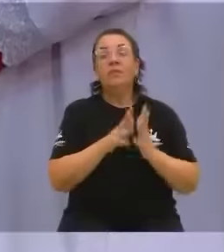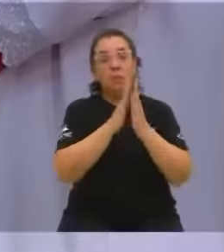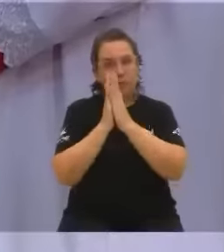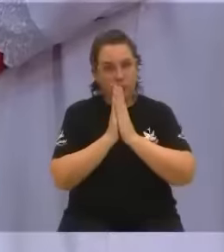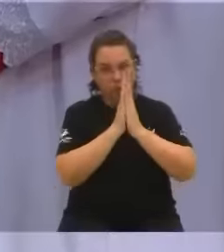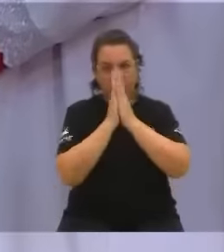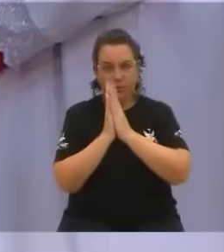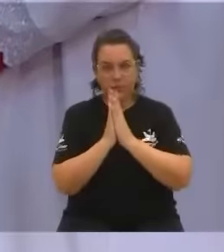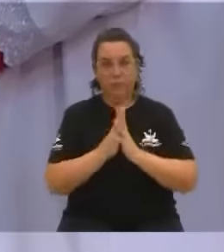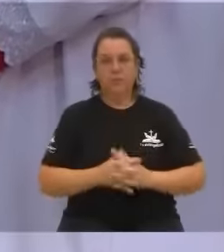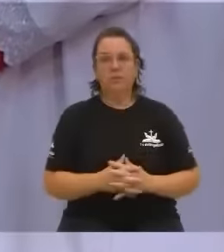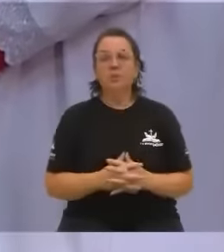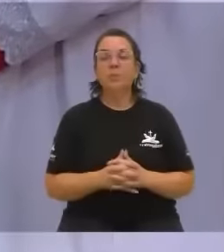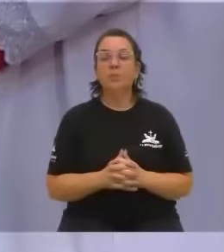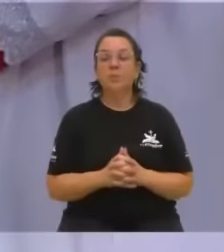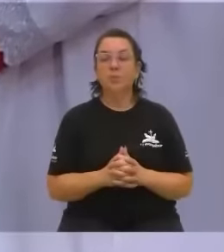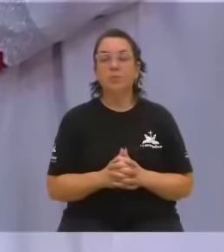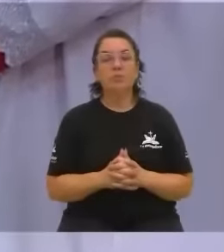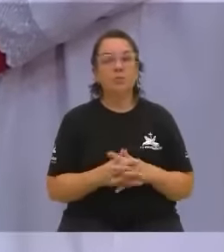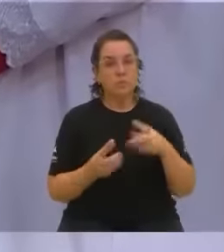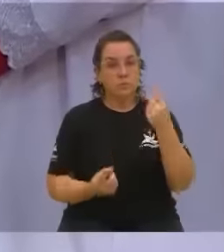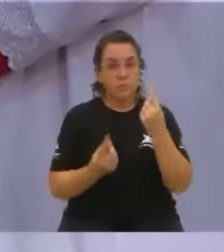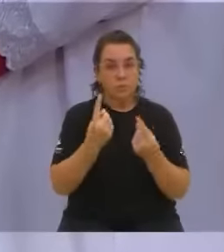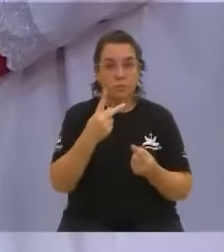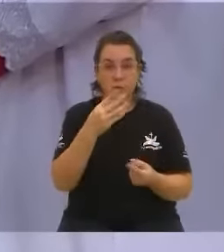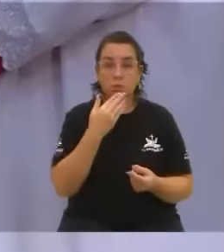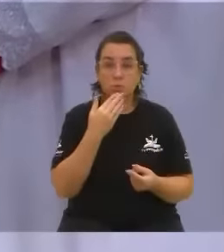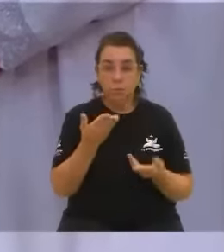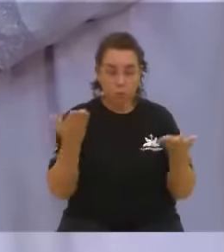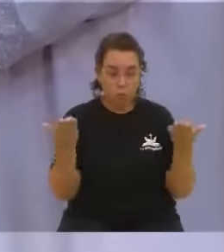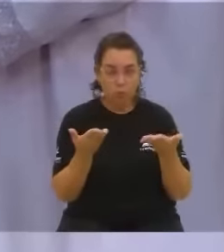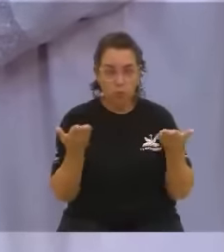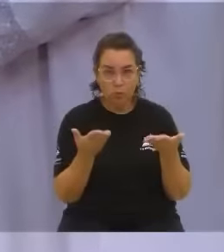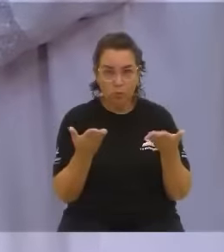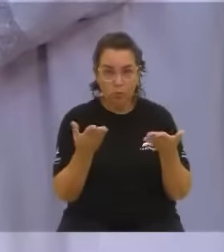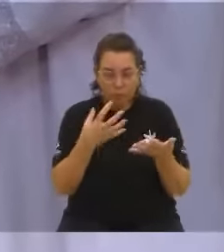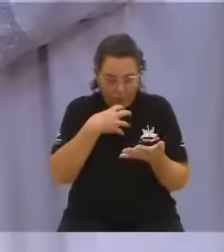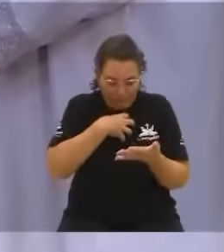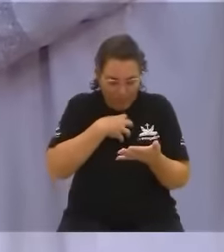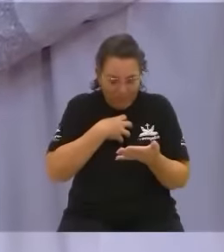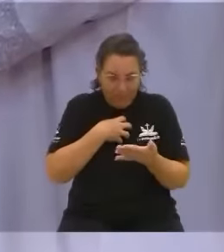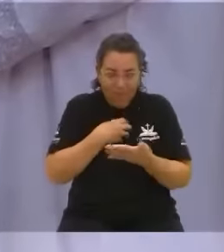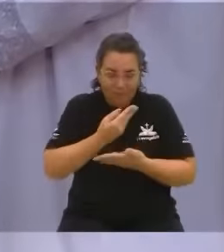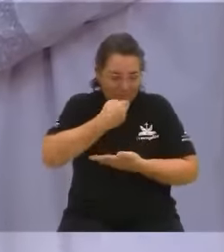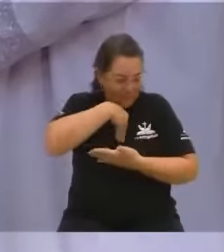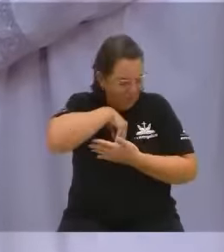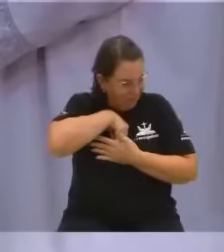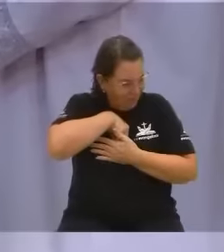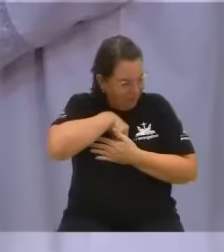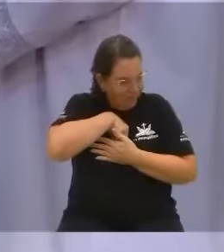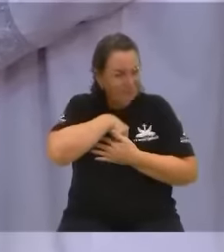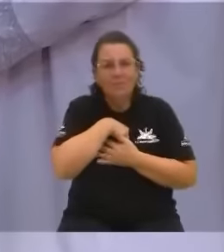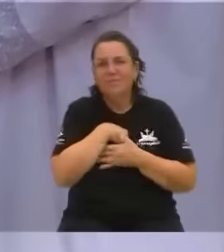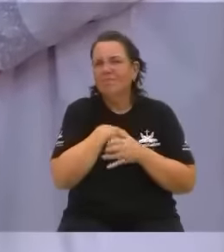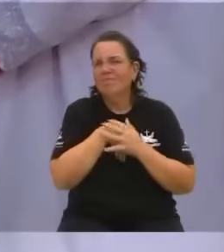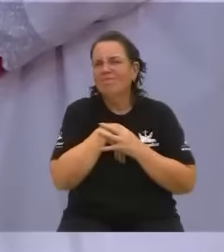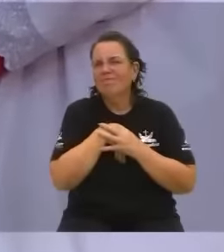Oremos. Quais são suas intenções? Busque lá, no seu